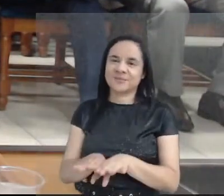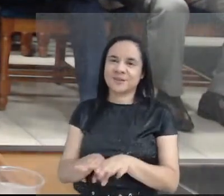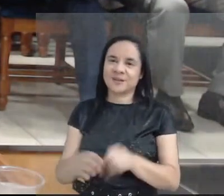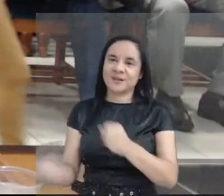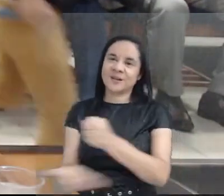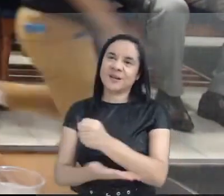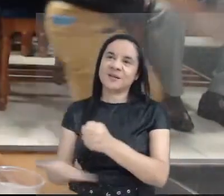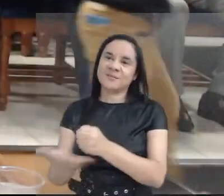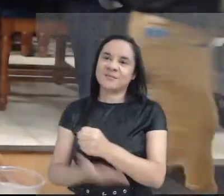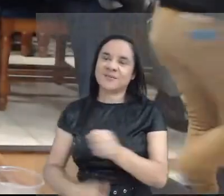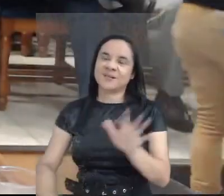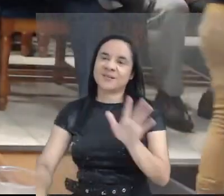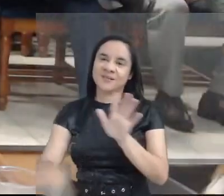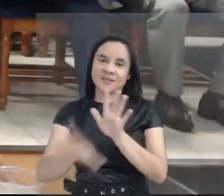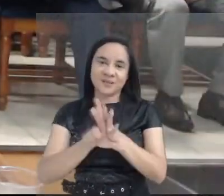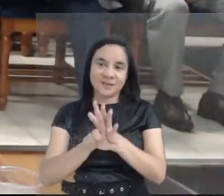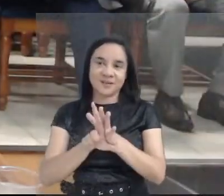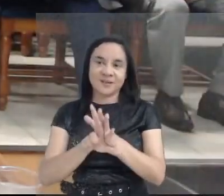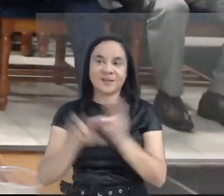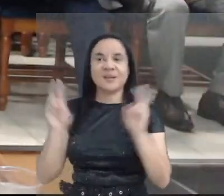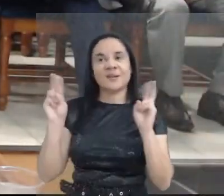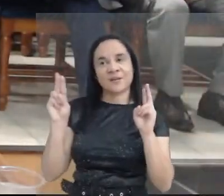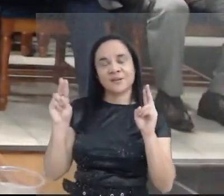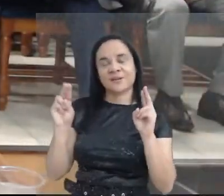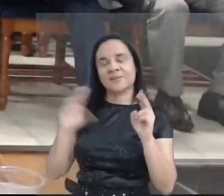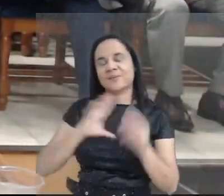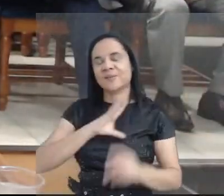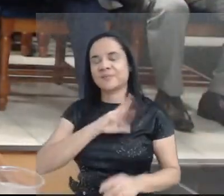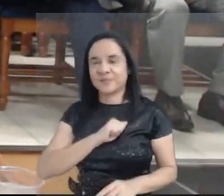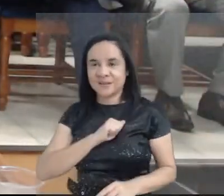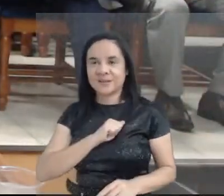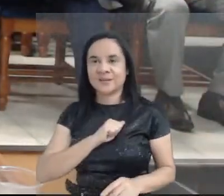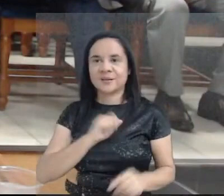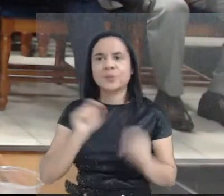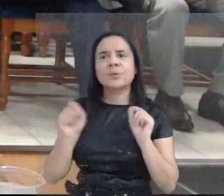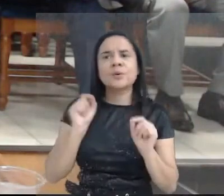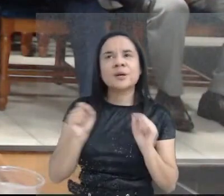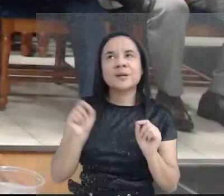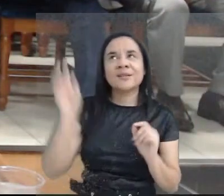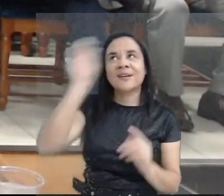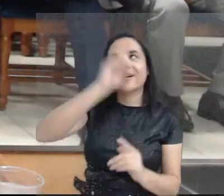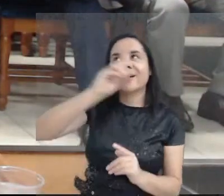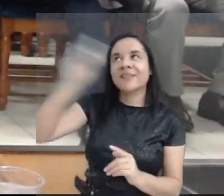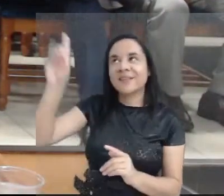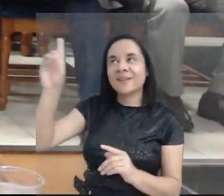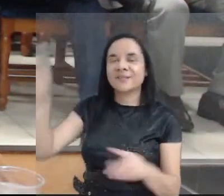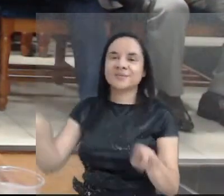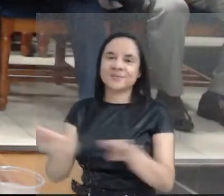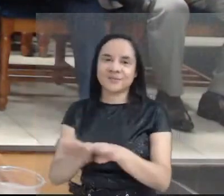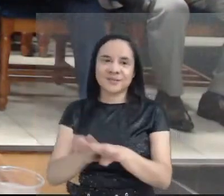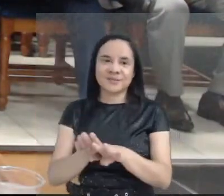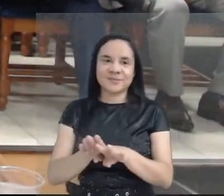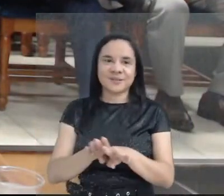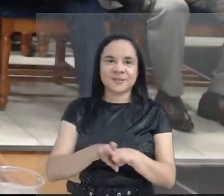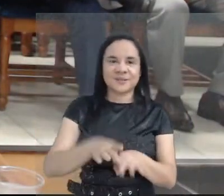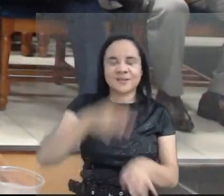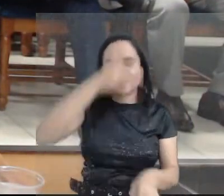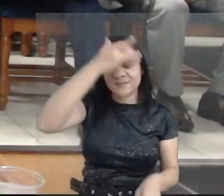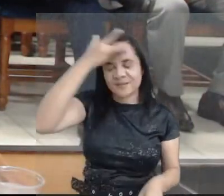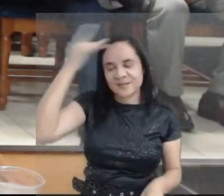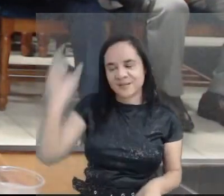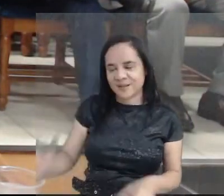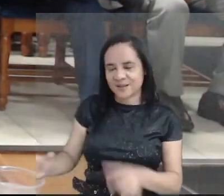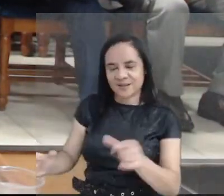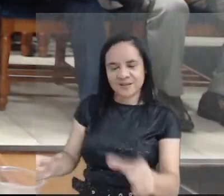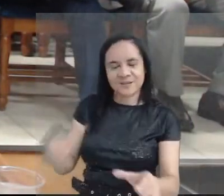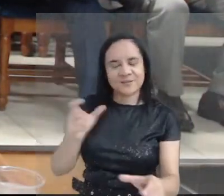baseada no amor. Amar o Senhor, teu Deus, e ao próximo como a ti mesmo. Então ele pautou todo o seu